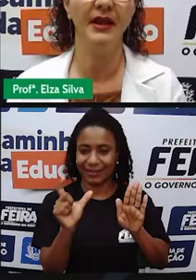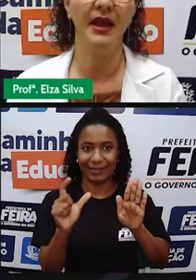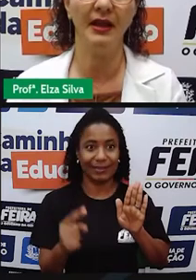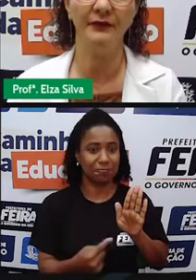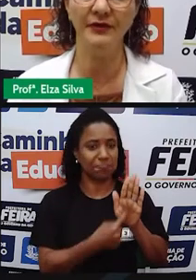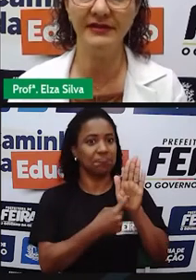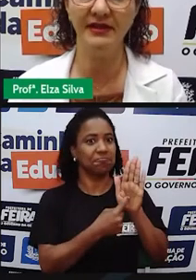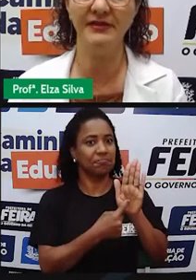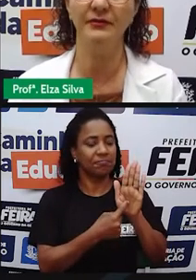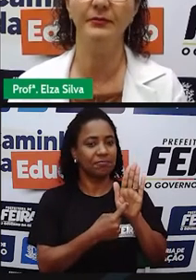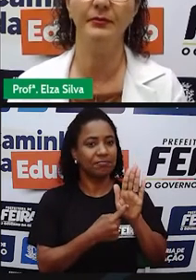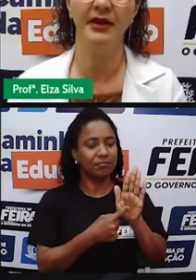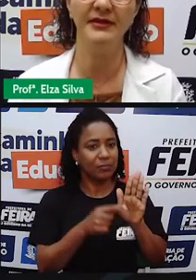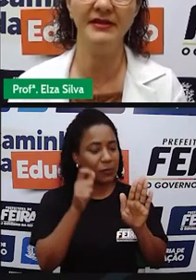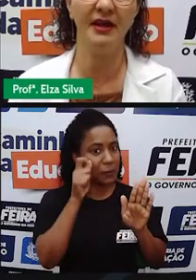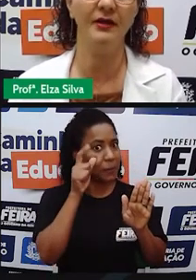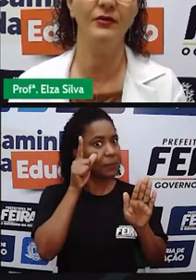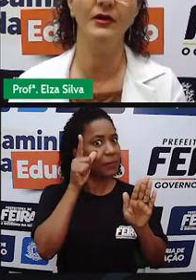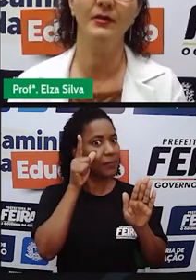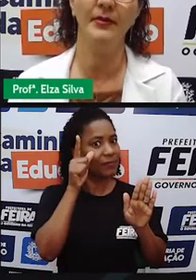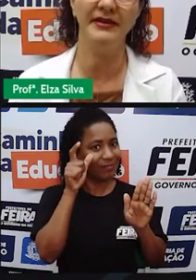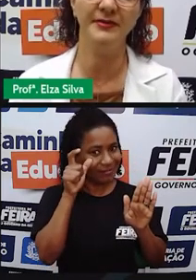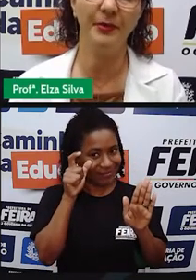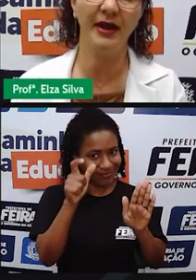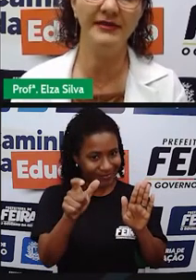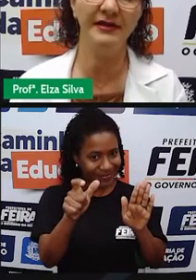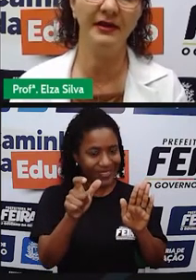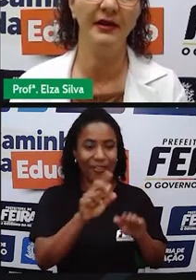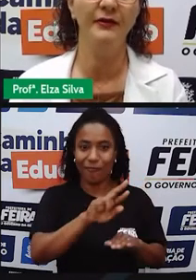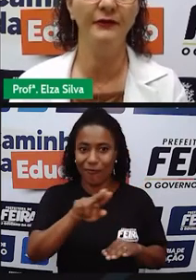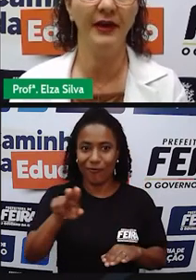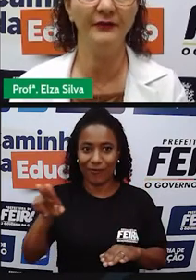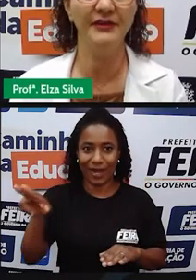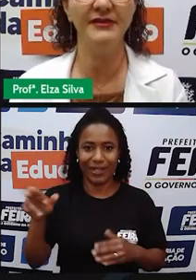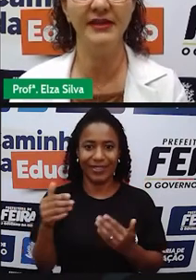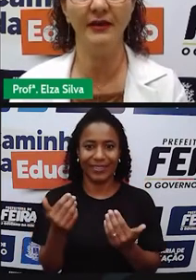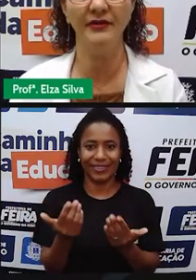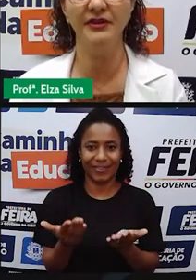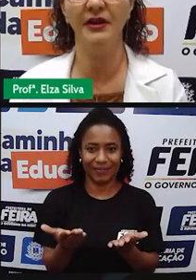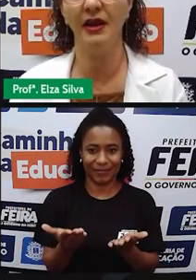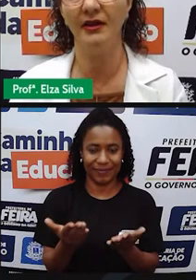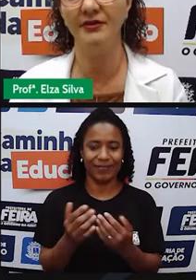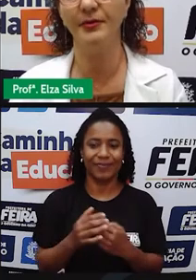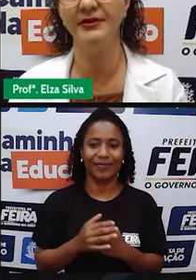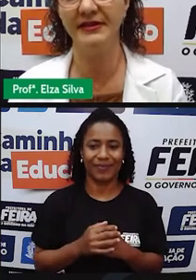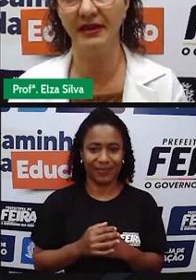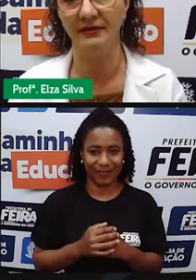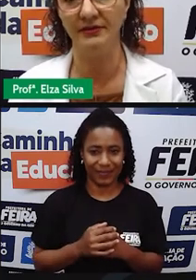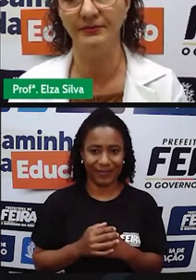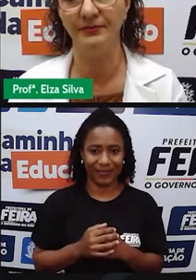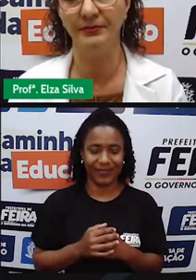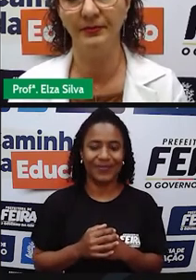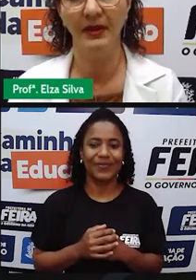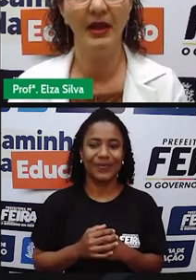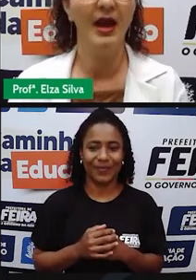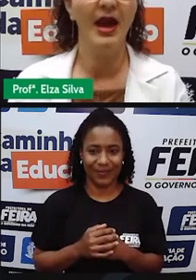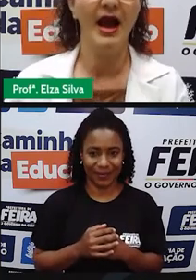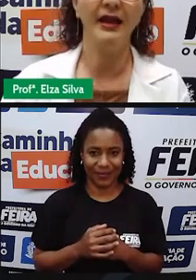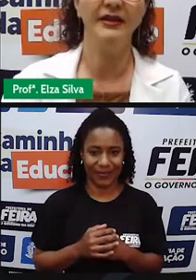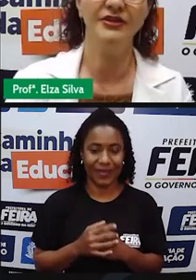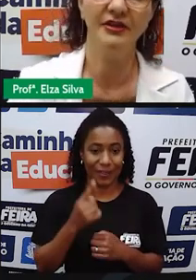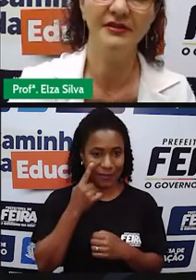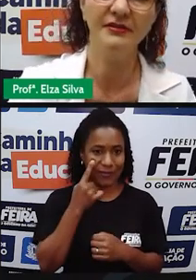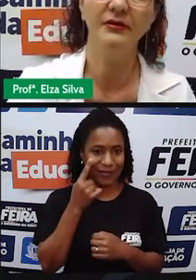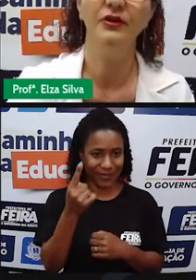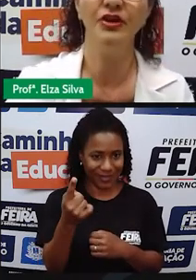offer, end for season, big sale, best price, 50, 78%.